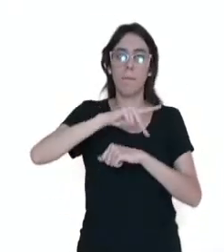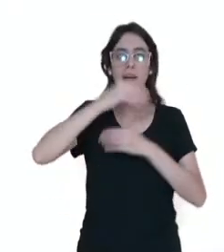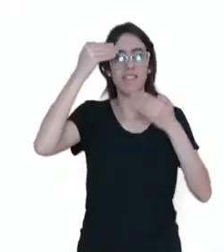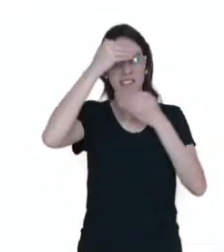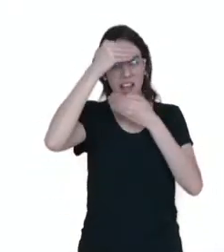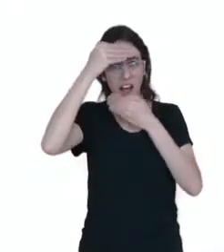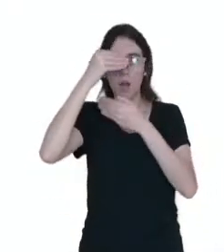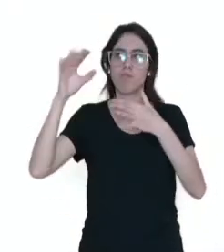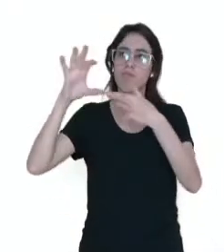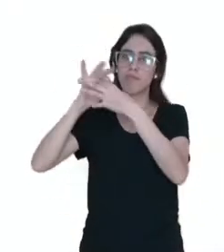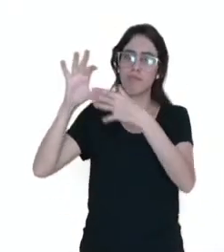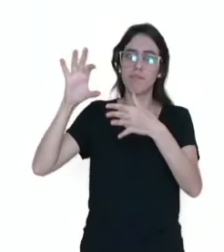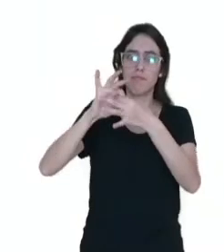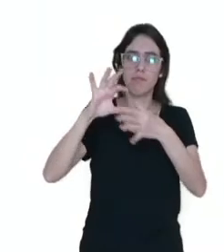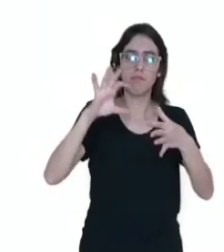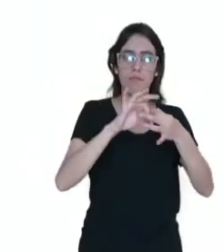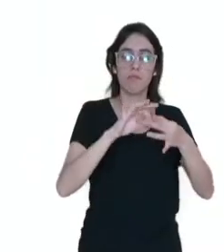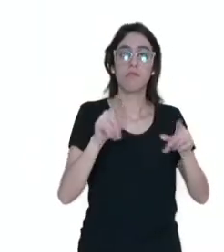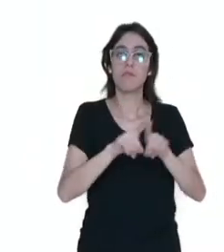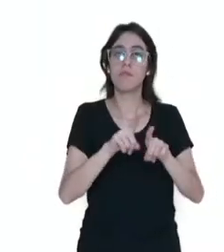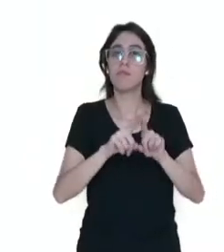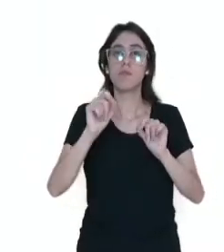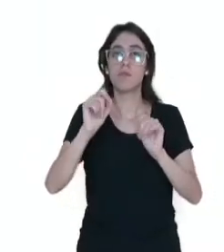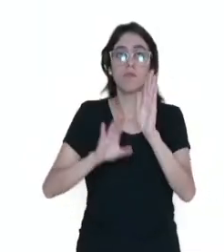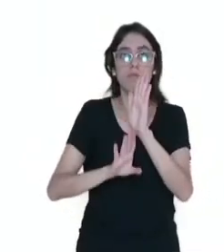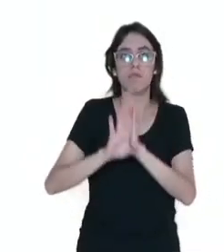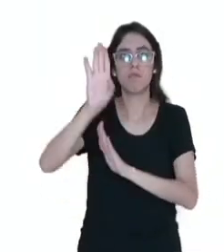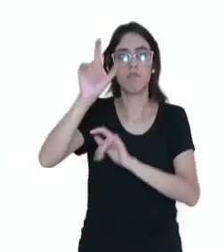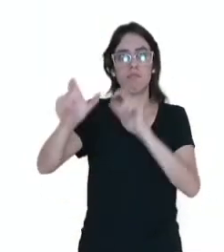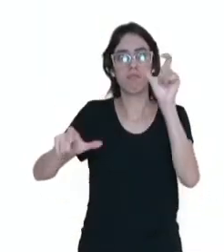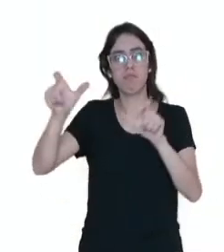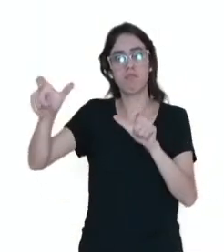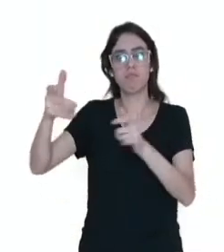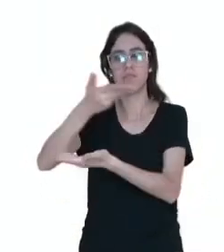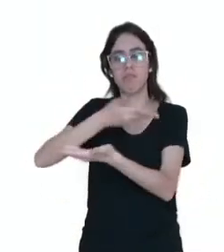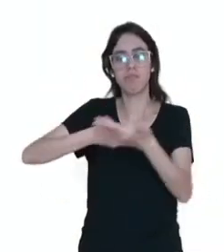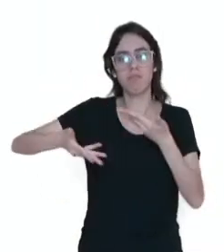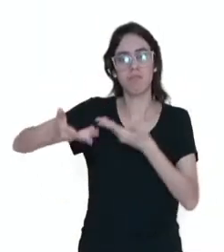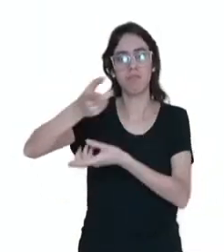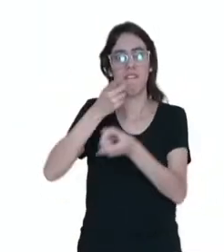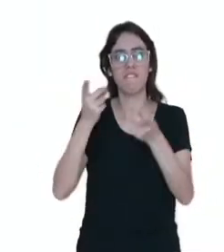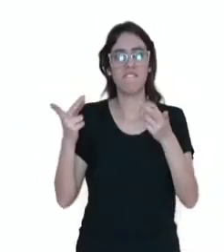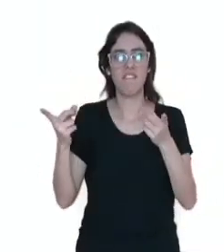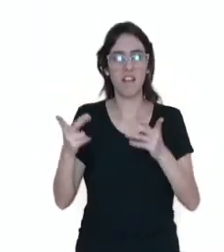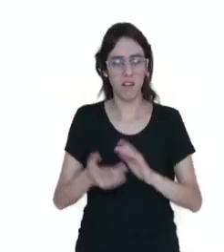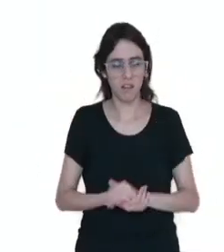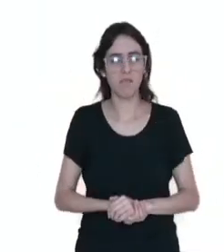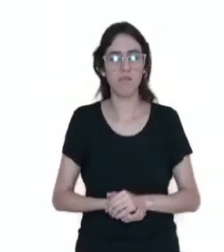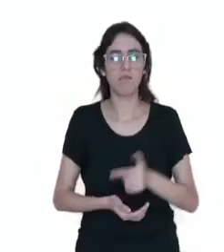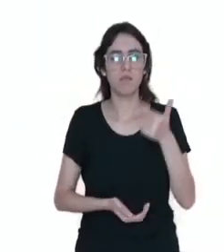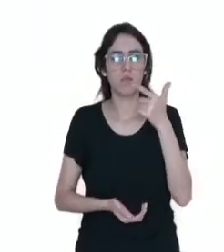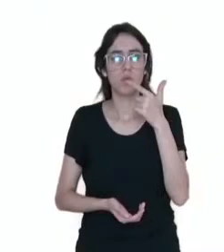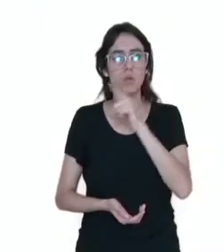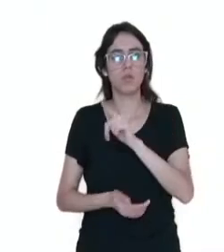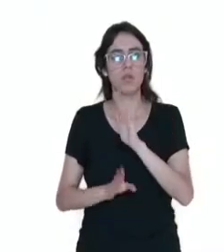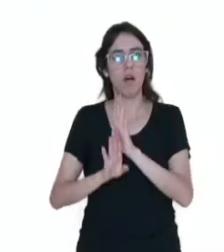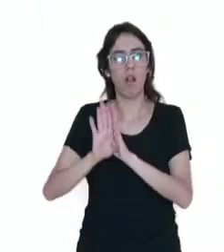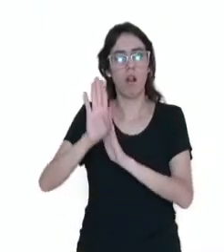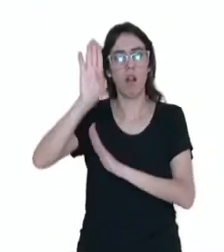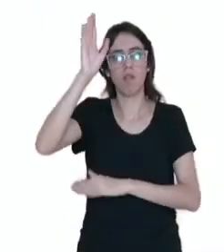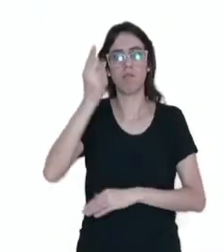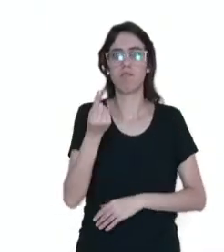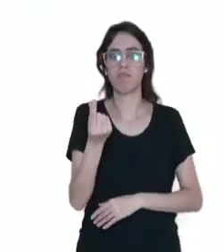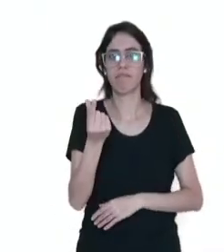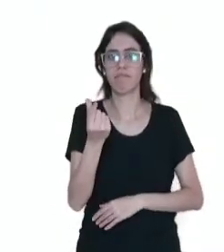e com isso aumentou o número de parceiros comerciais do Brasil, o que contribuiu para esses saldos positivos da